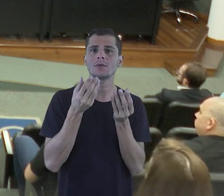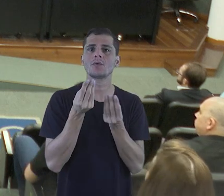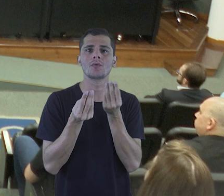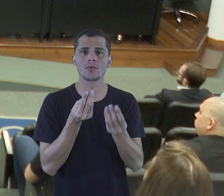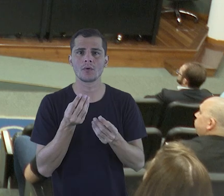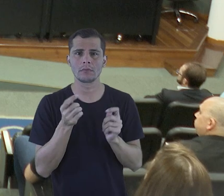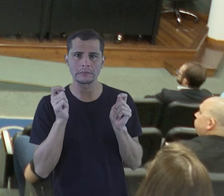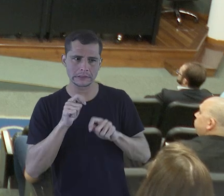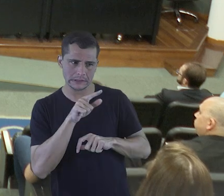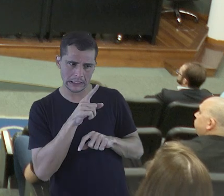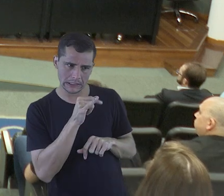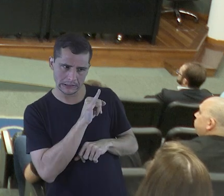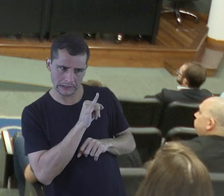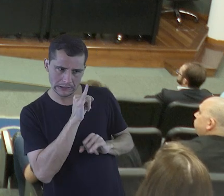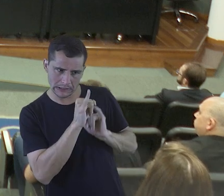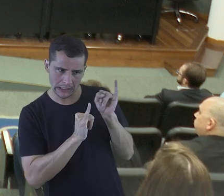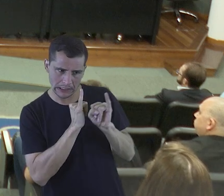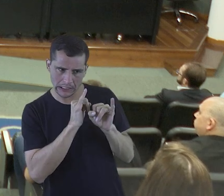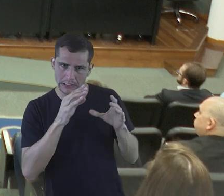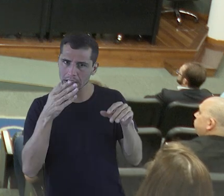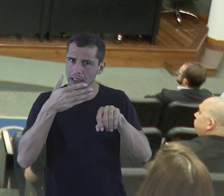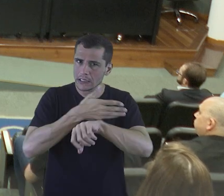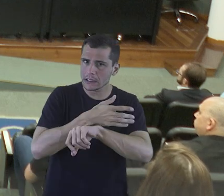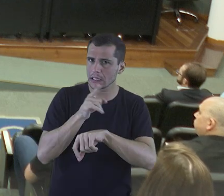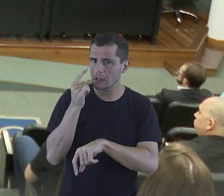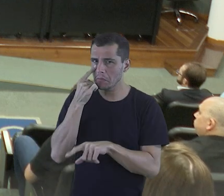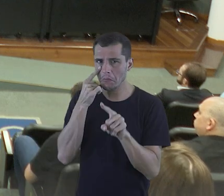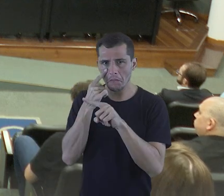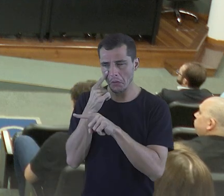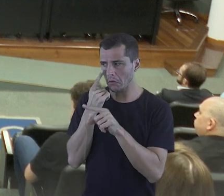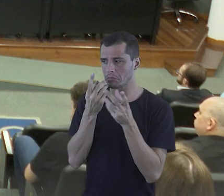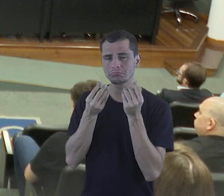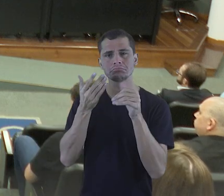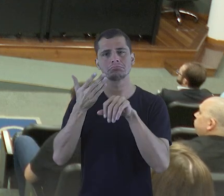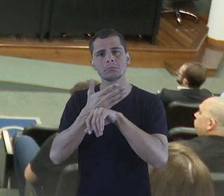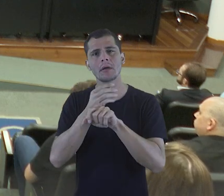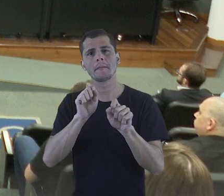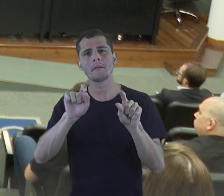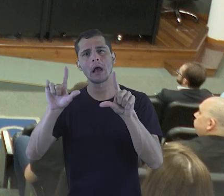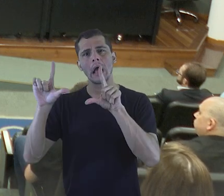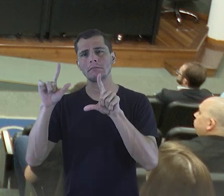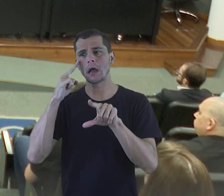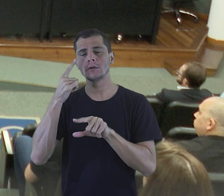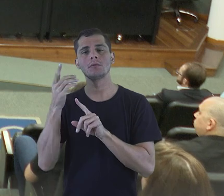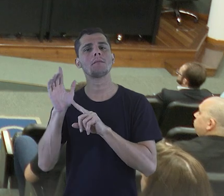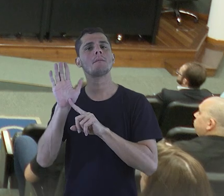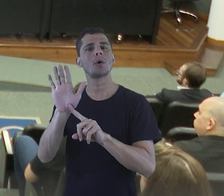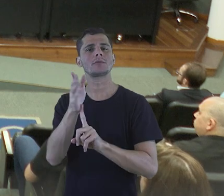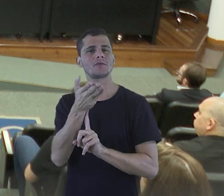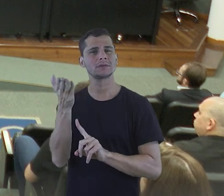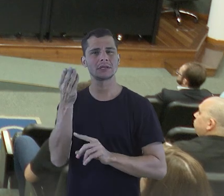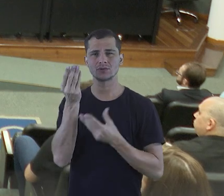validar pela tua política de privacidade mas você tem que ter dá para entrar na internet aqui, será?